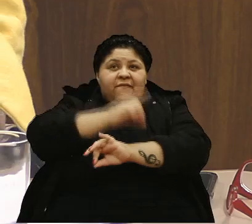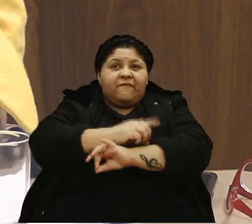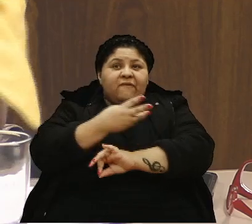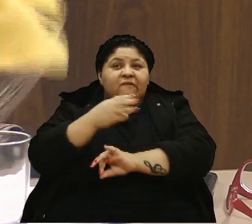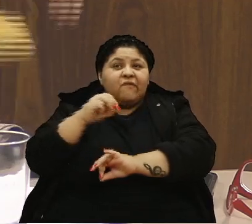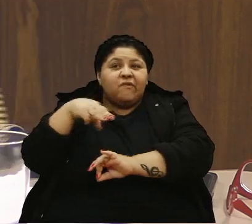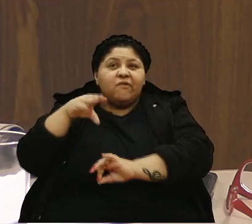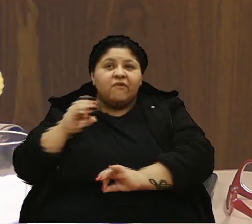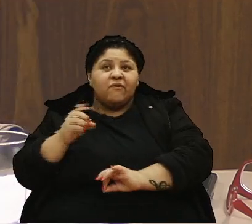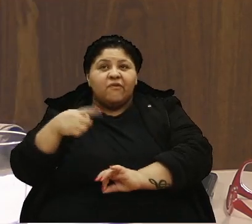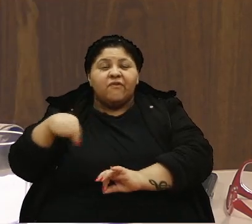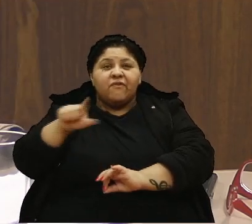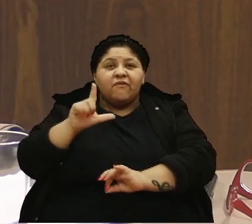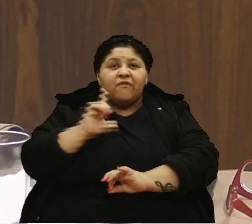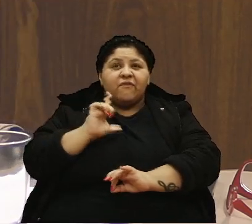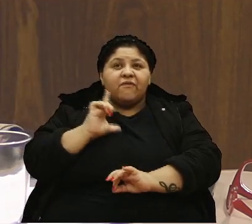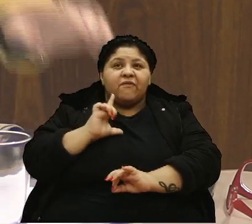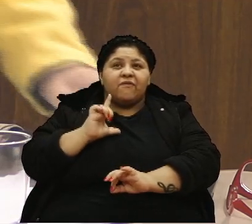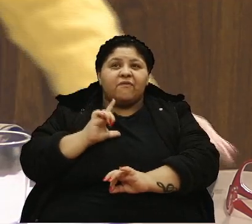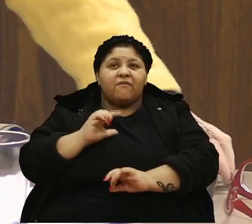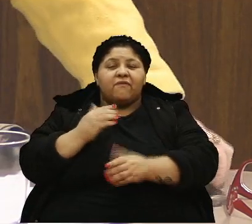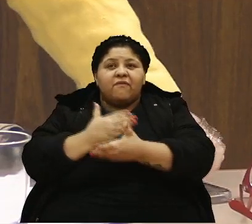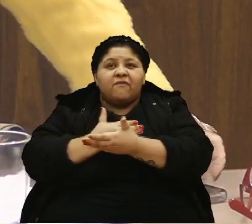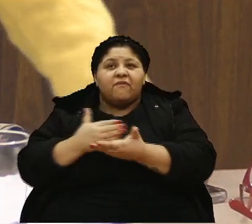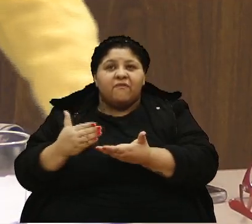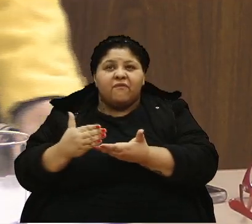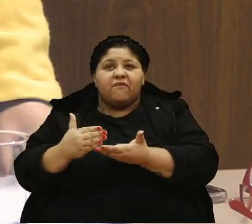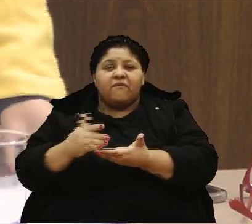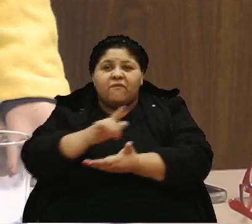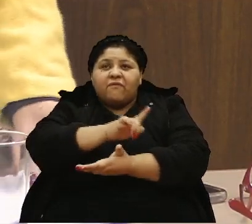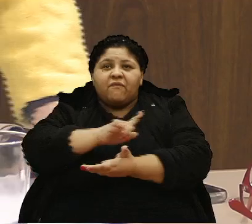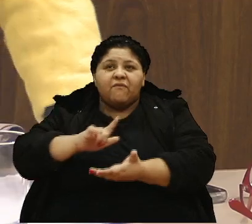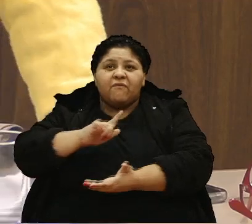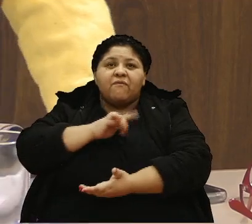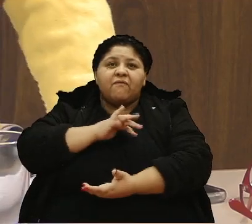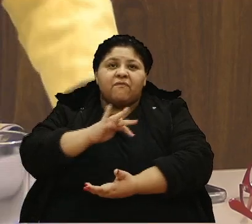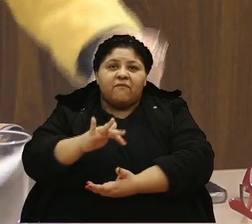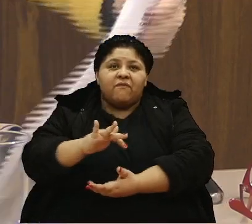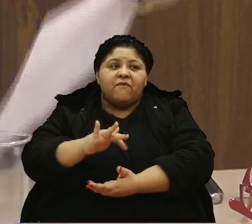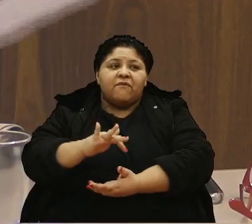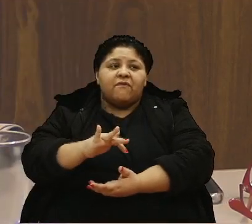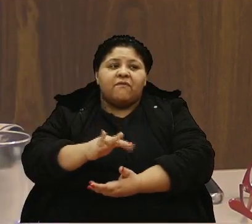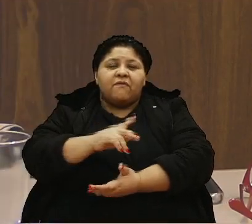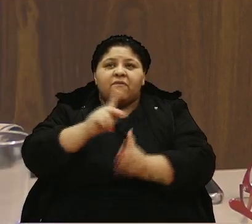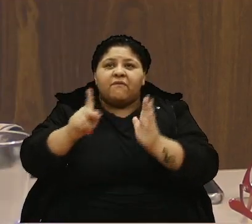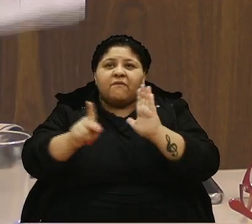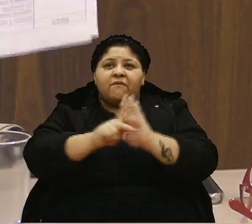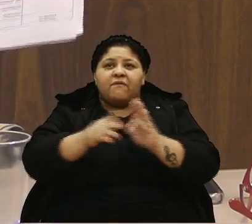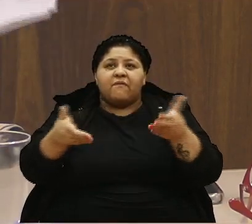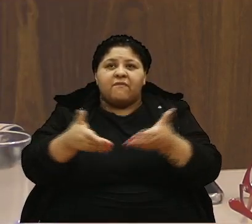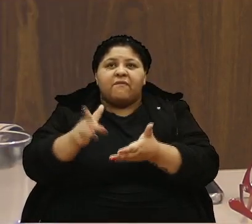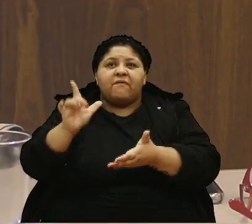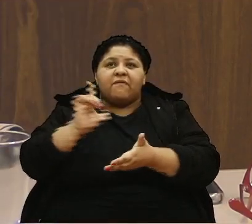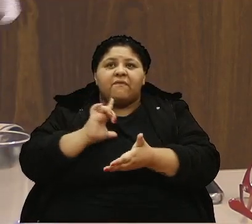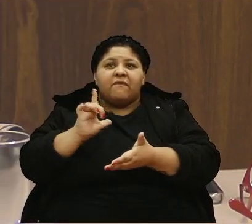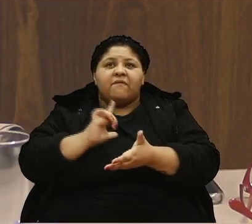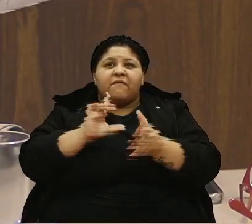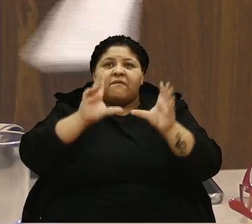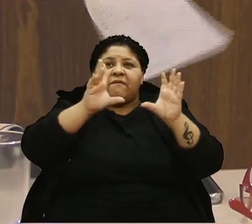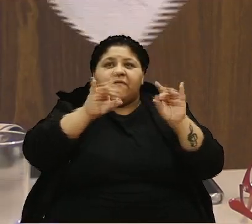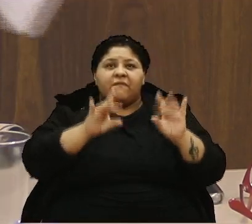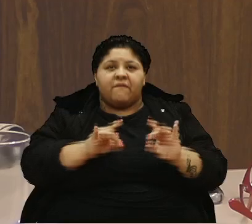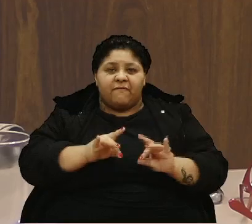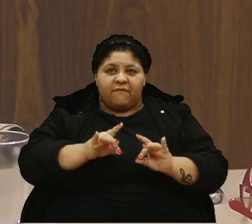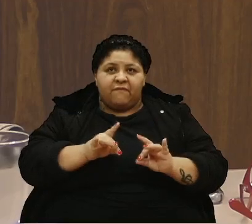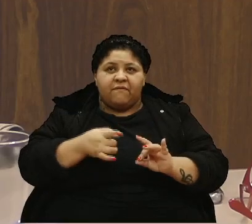30/5, a gente teve o lançamento por parte do governo federal do projeto Agora Tem Especialistas,